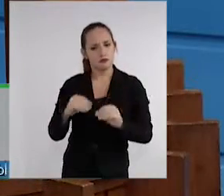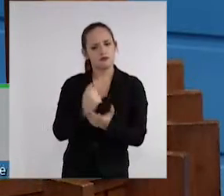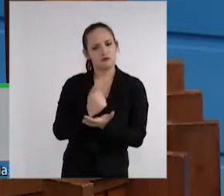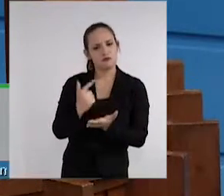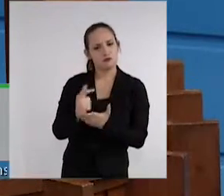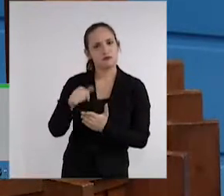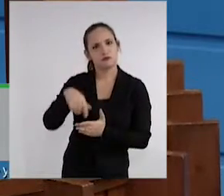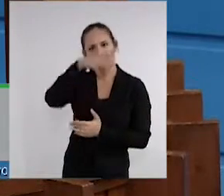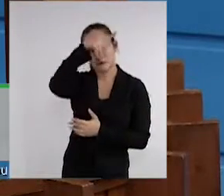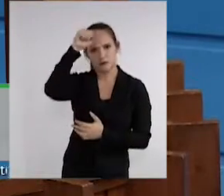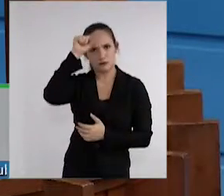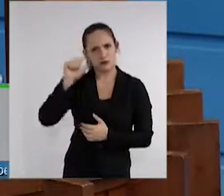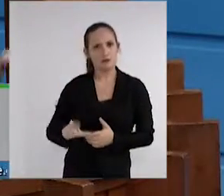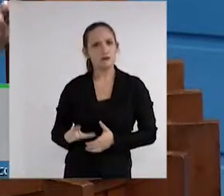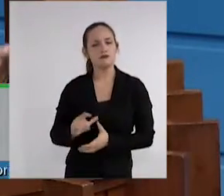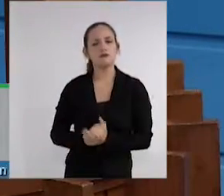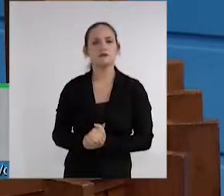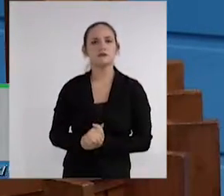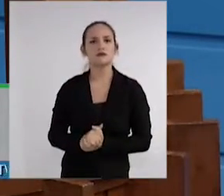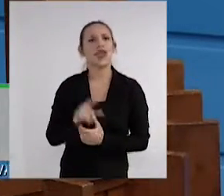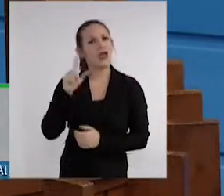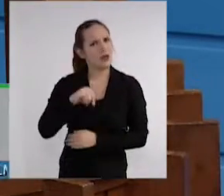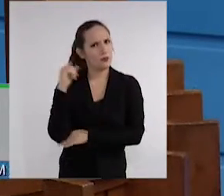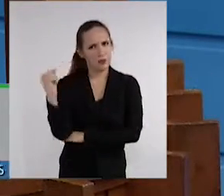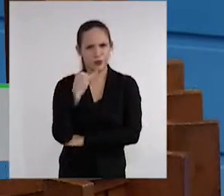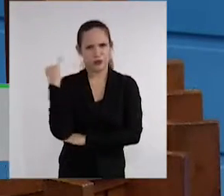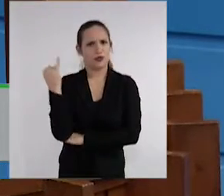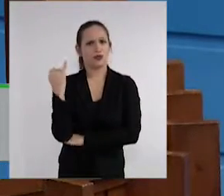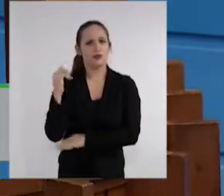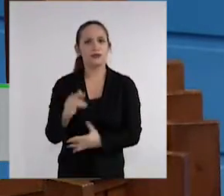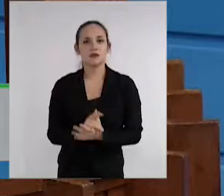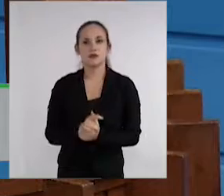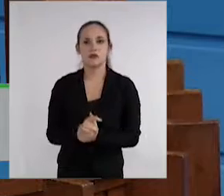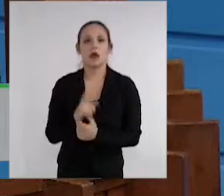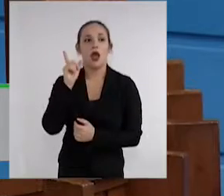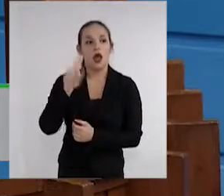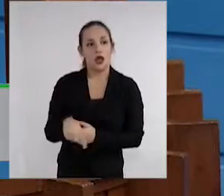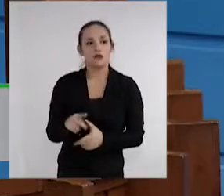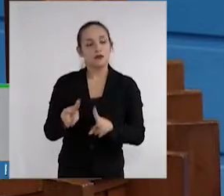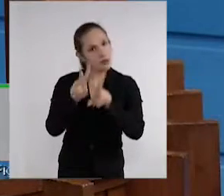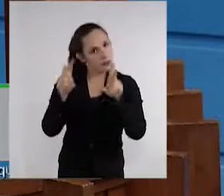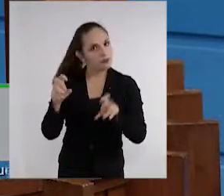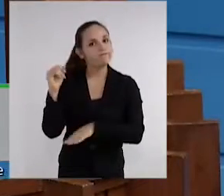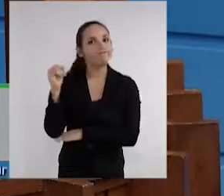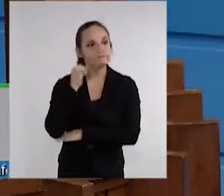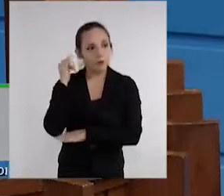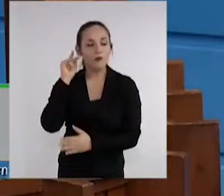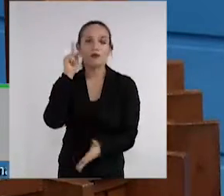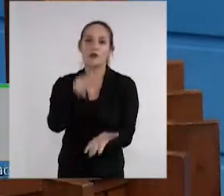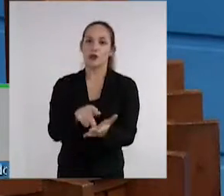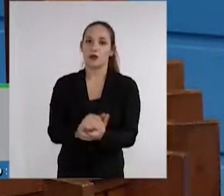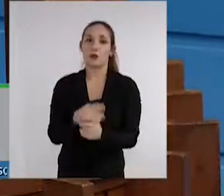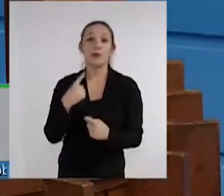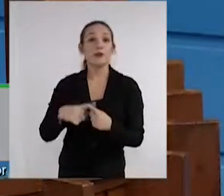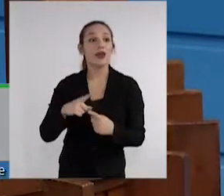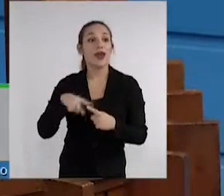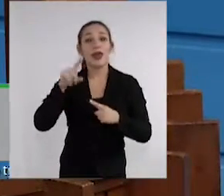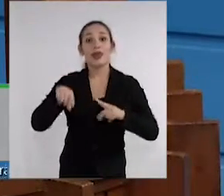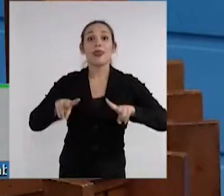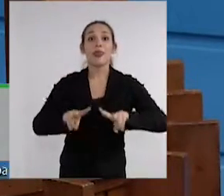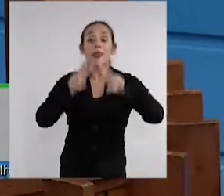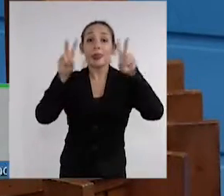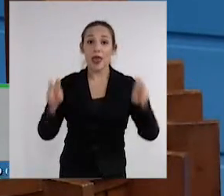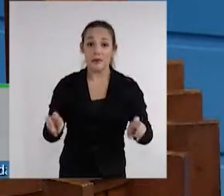do Mato Grosso do Sul, essa questão que é uma questão extremamente importante. É uma questão extremamente relevante. Nós estamos falando de